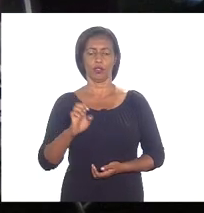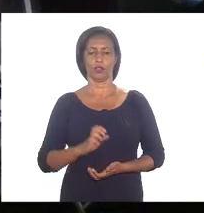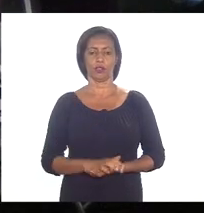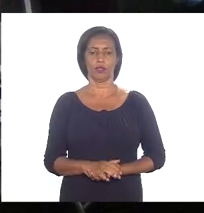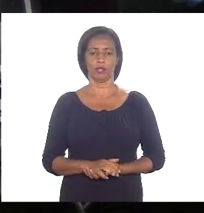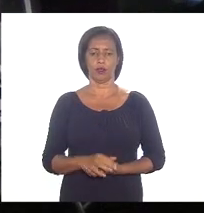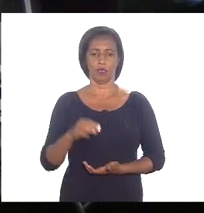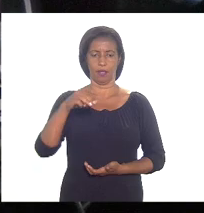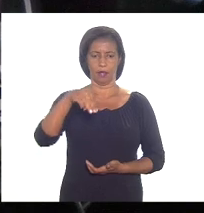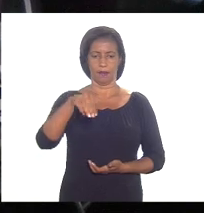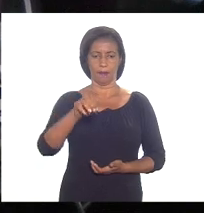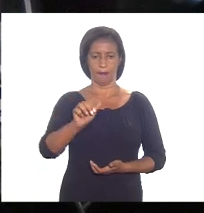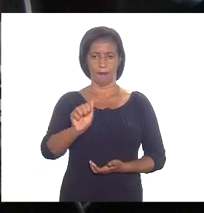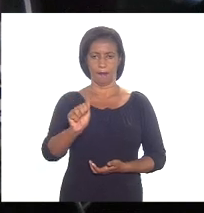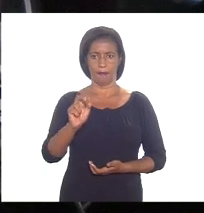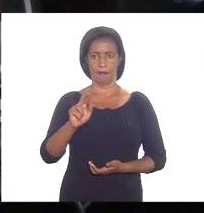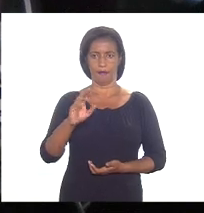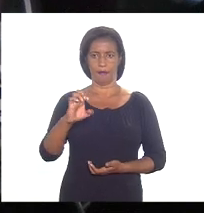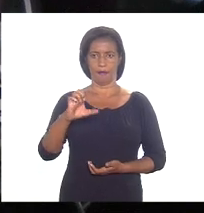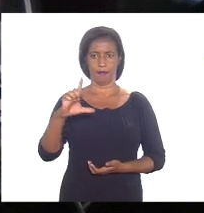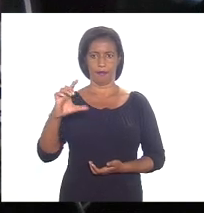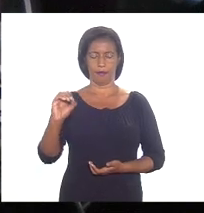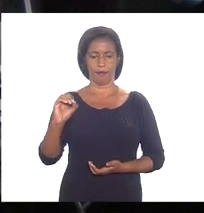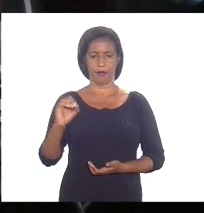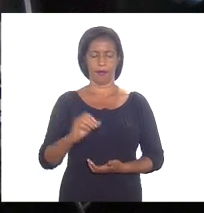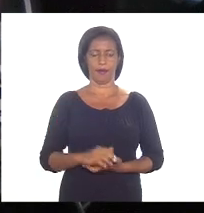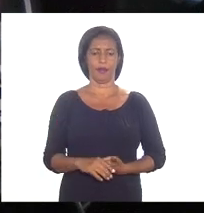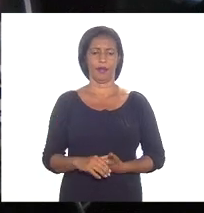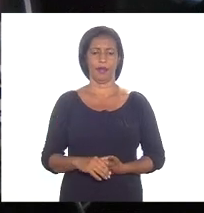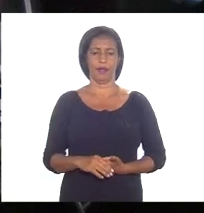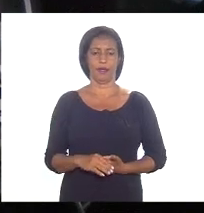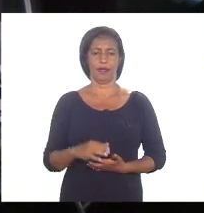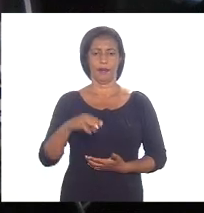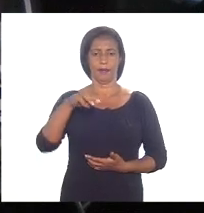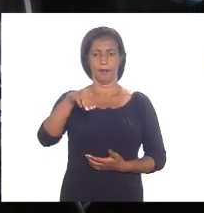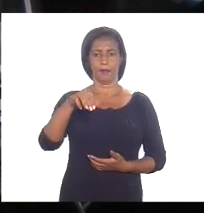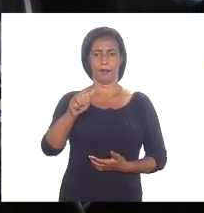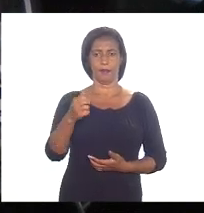Deputado Marcelo do Seu Dino. Deputado Márcio Gualberto.